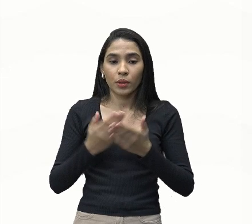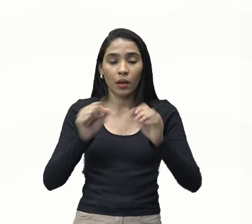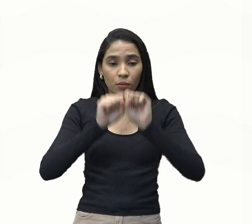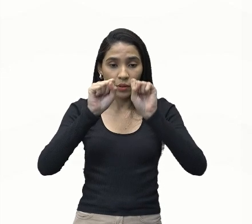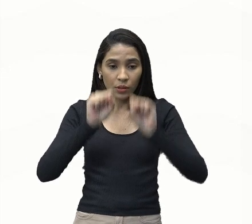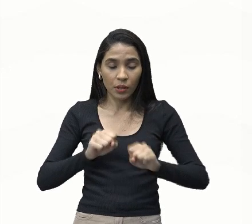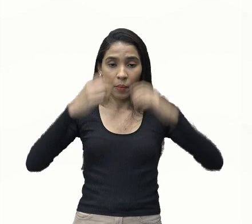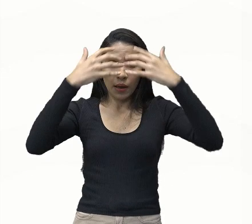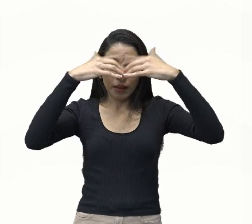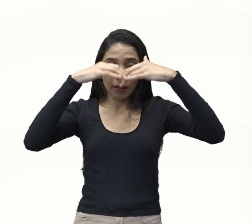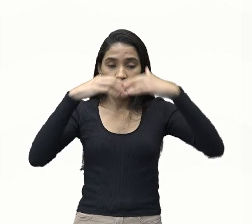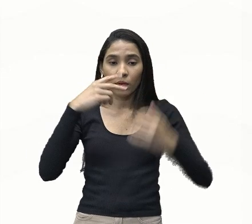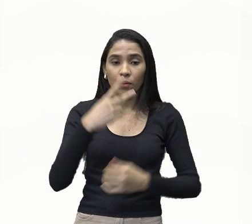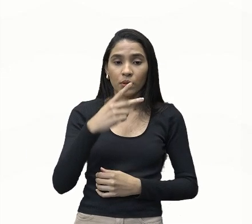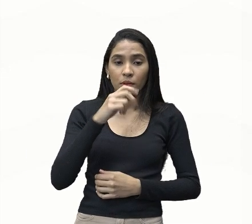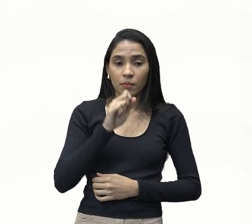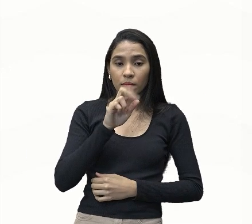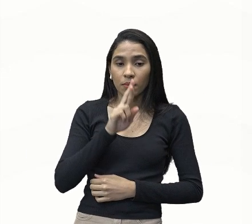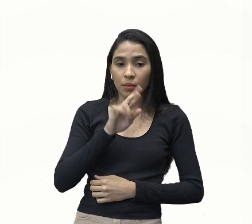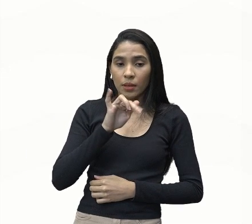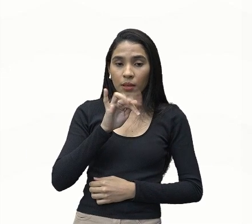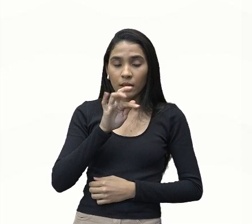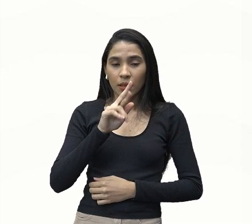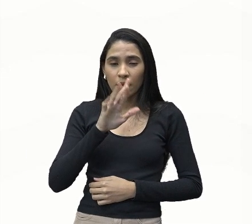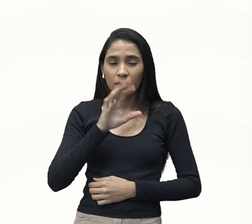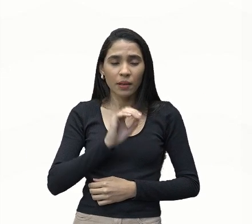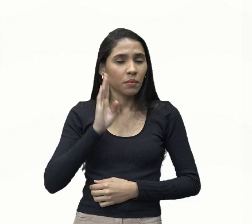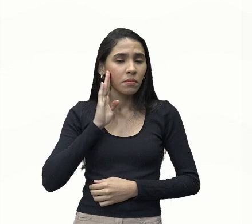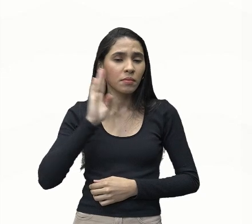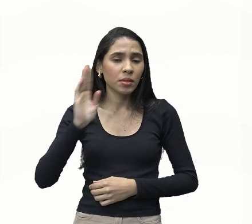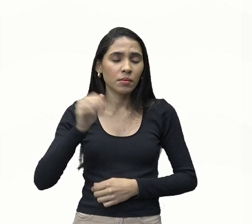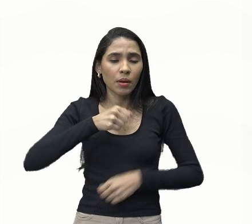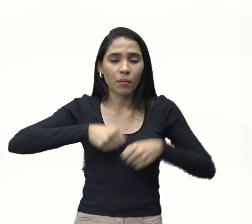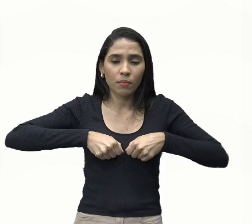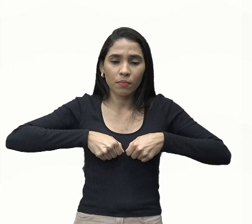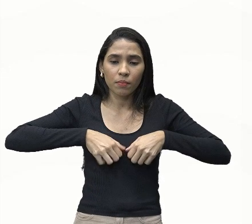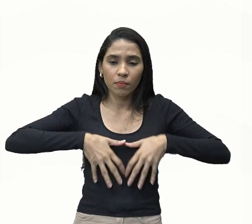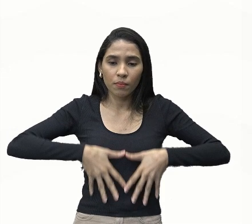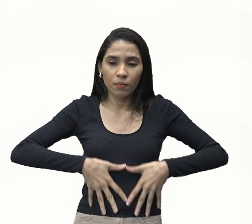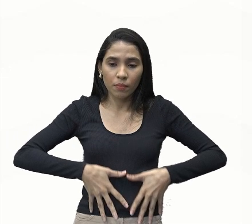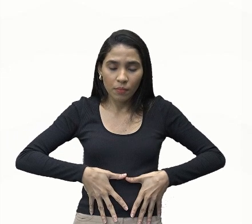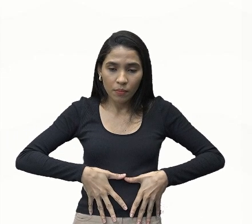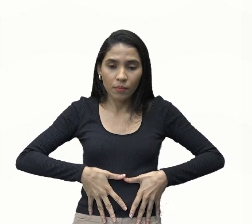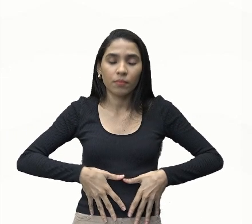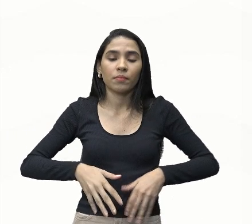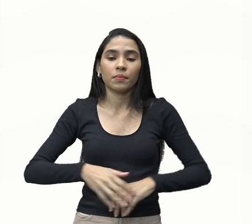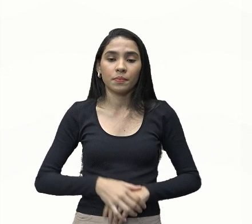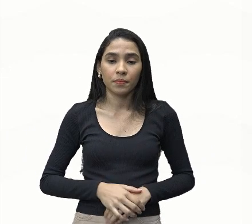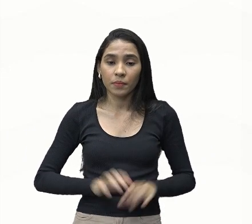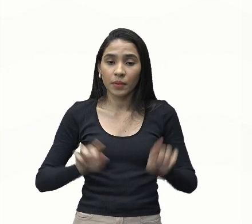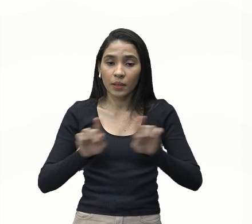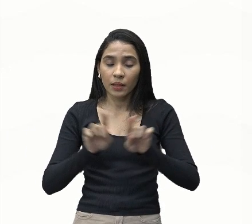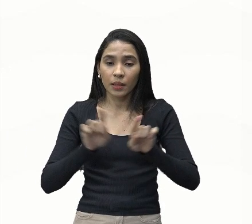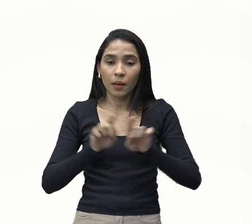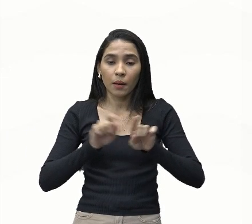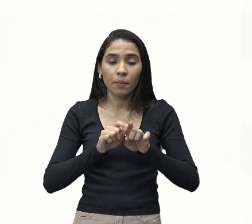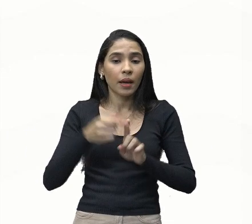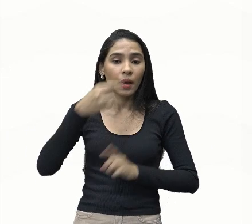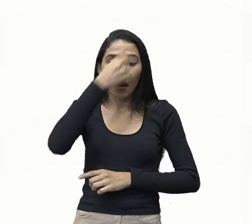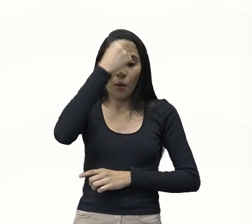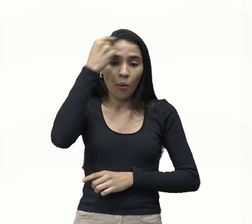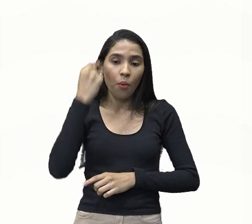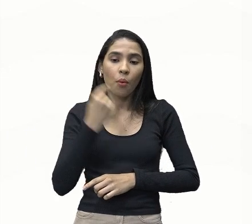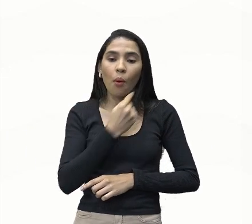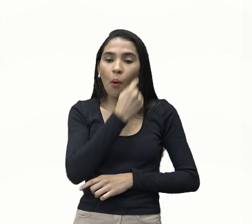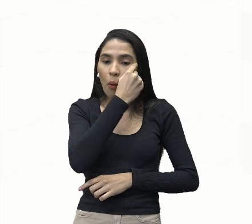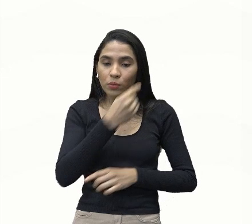a gente está falando desses nervos, que a gente observou que os nervos fazem parte tanto do corpo quanto do rosto também, tá? A